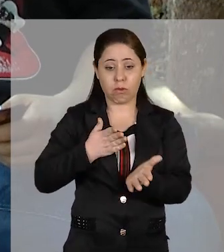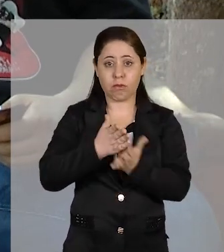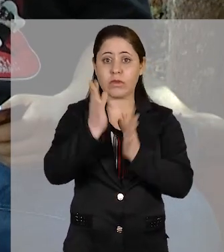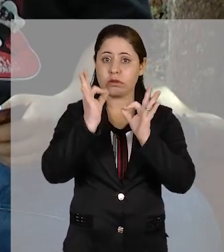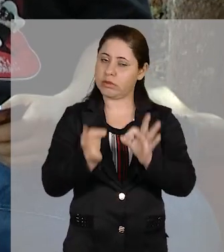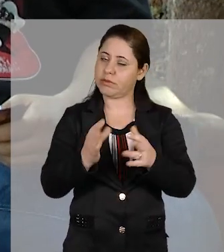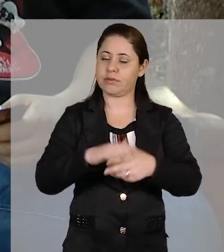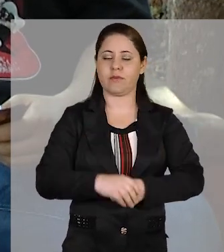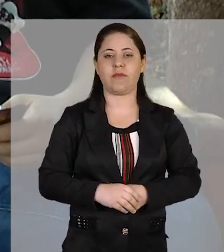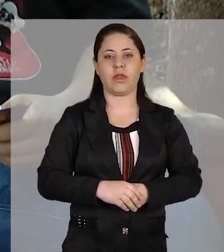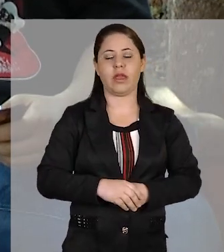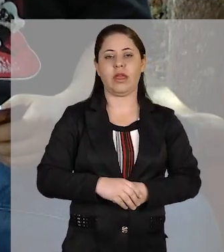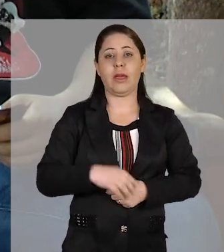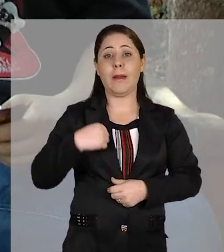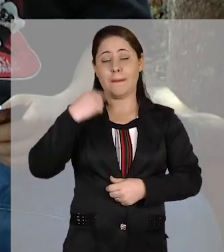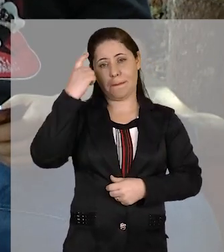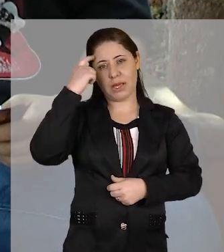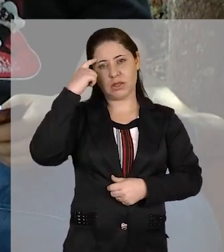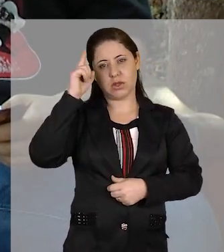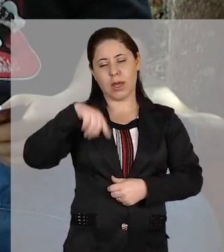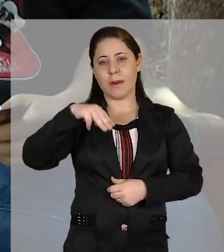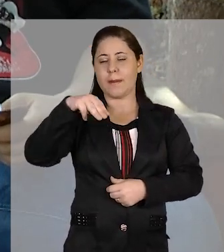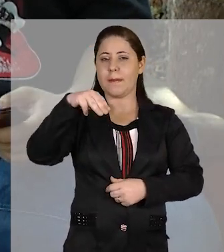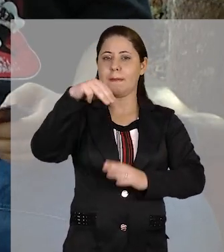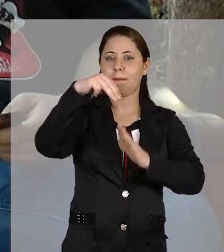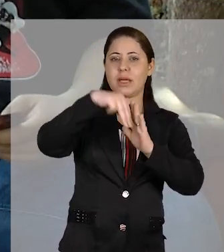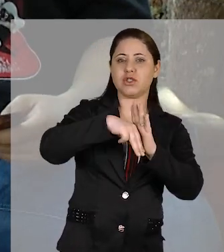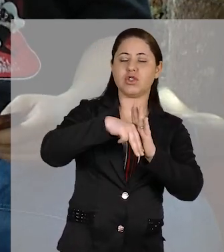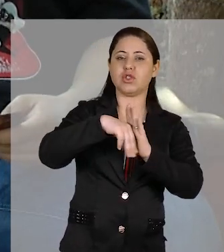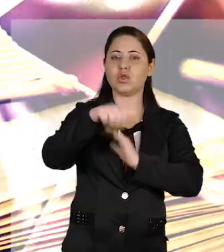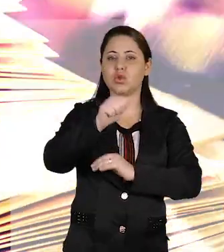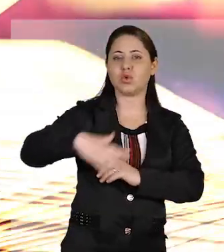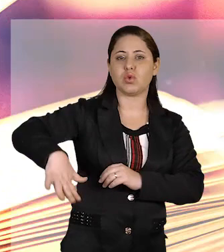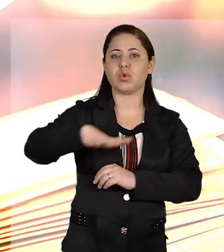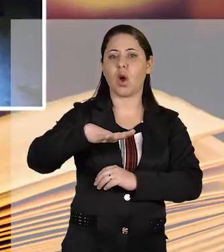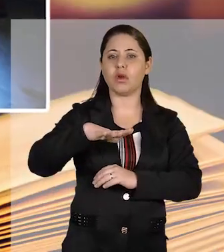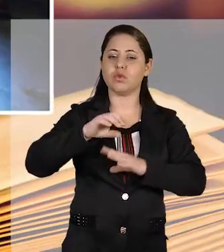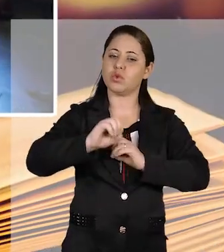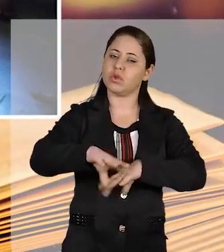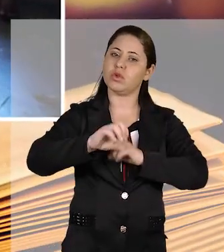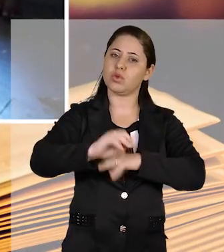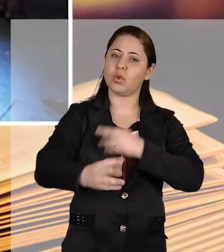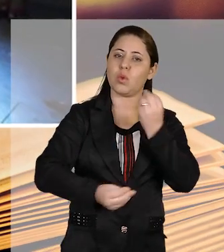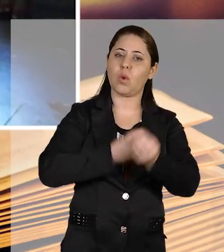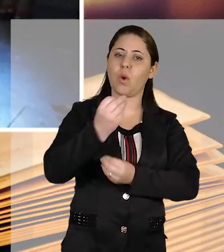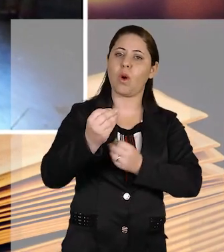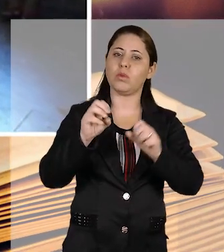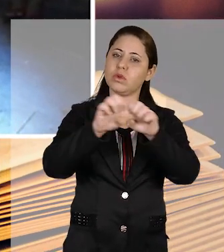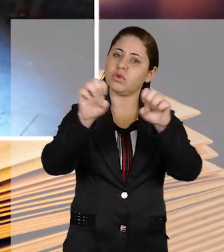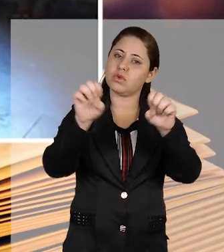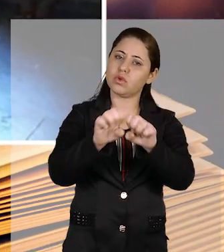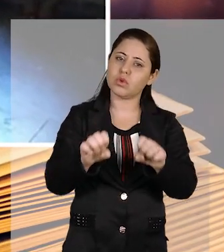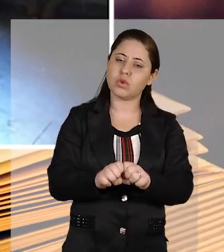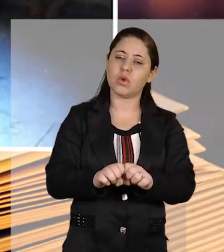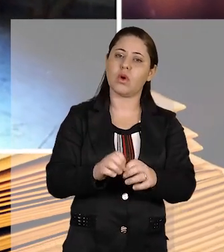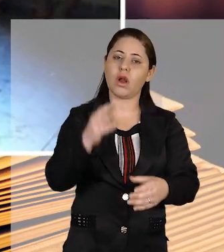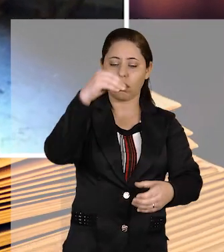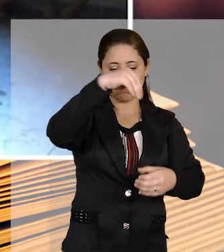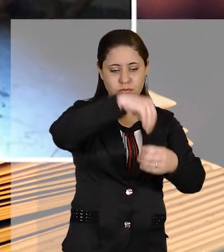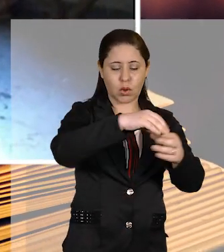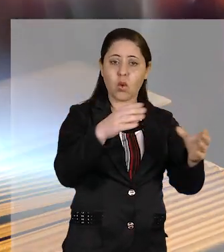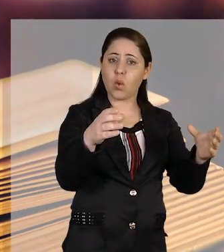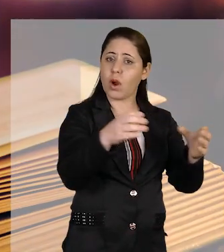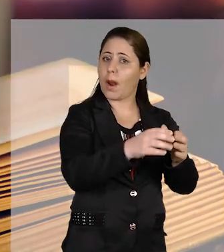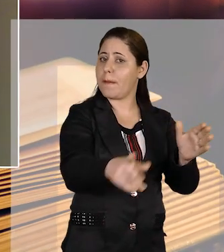que com a aplicação da medida socioeducativa como ela verdadeiramente né, com estrutura dentro das unidades